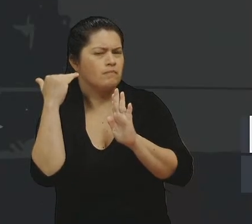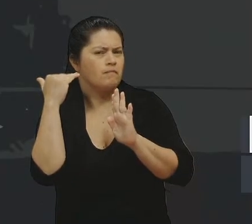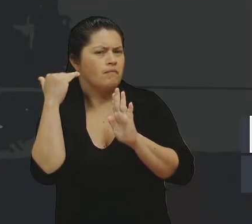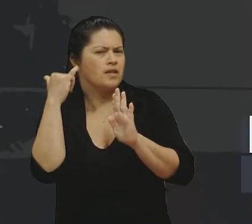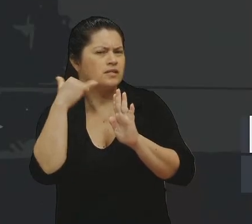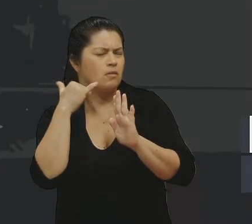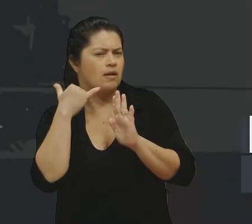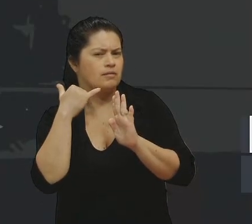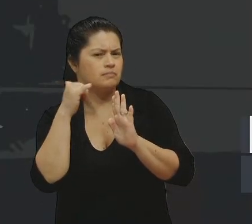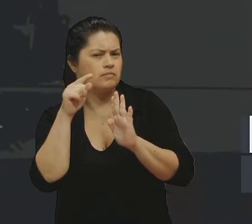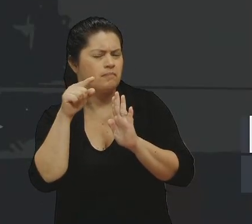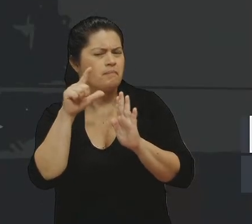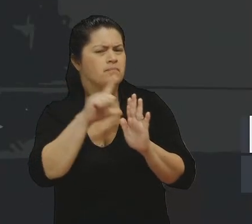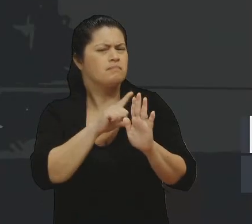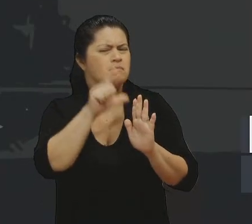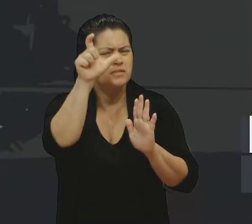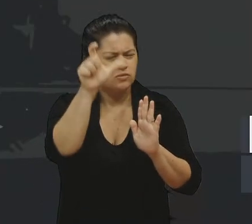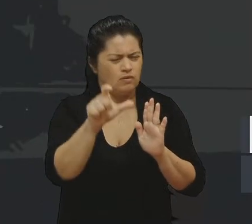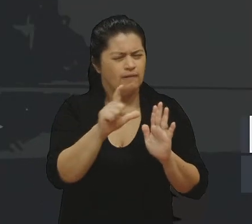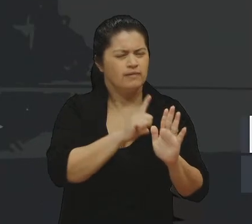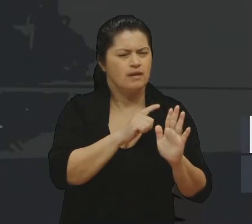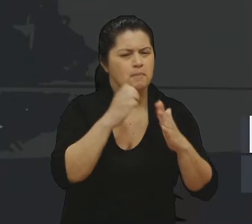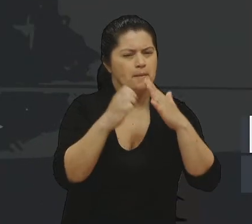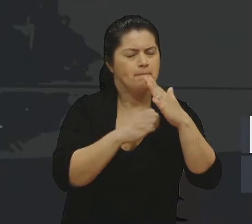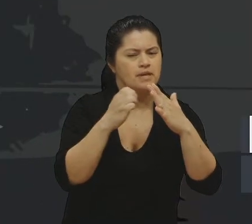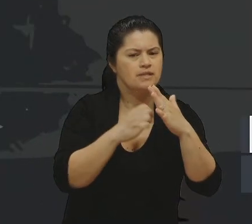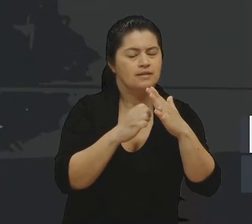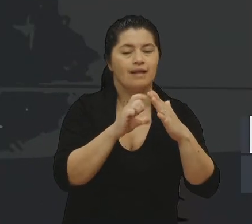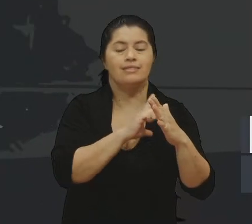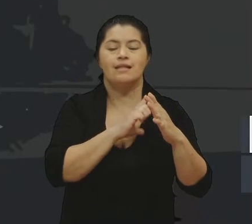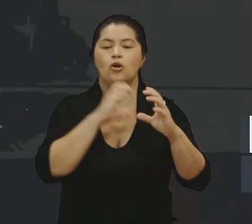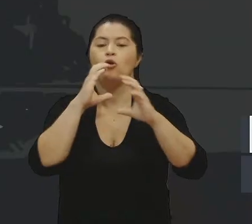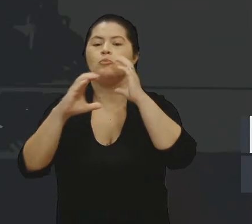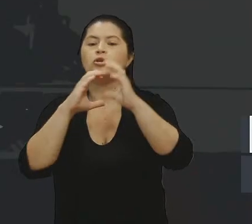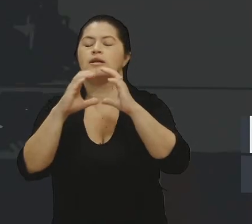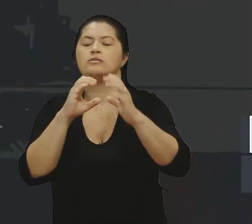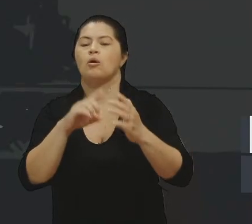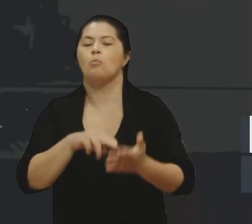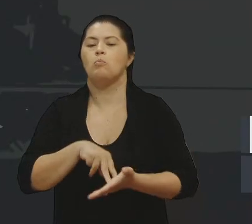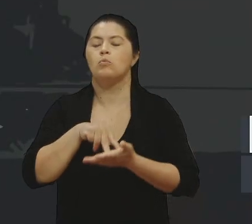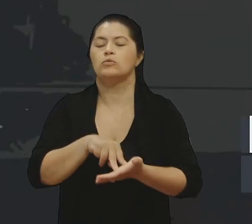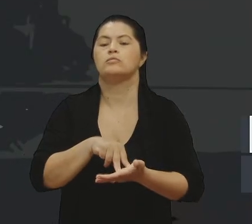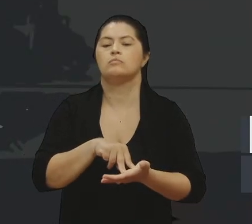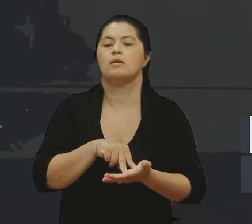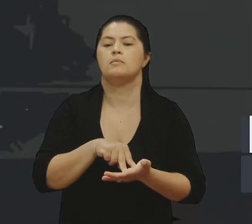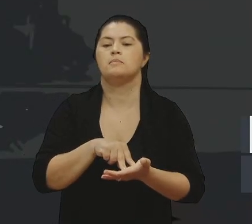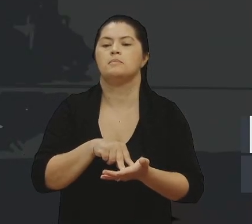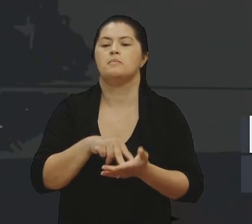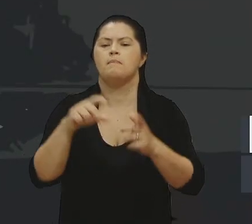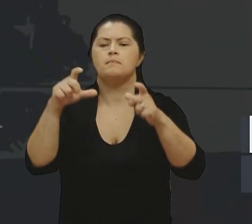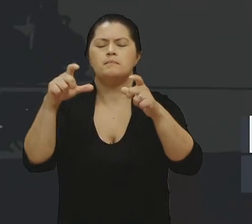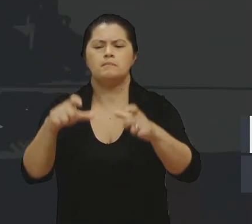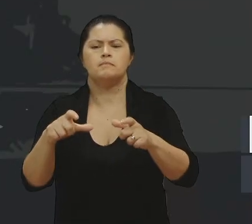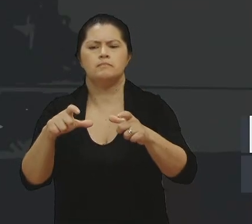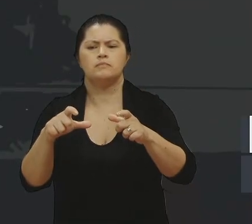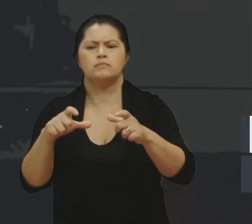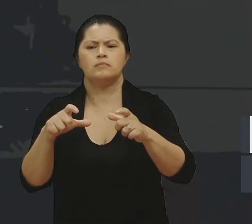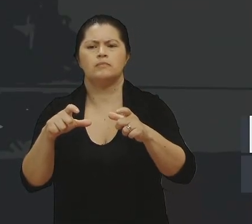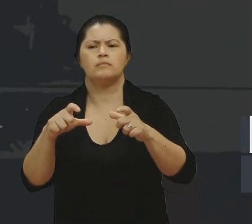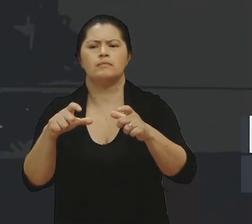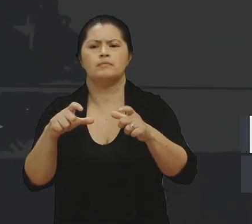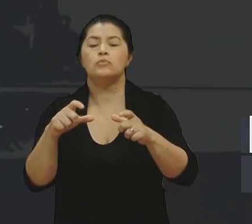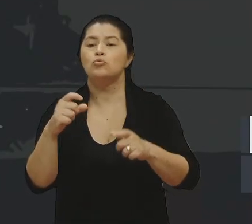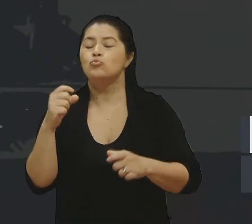falando que tem uma empresa, a empresa geralmente ela tem uma comunicação e um posicionamento aonde ela está num formato muito